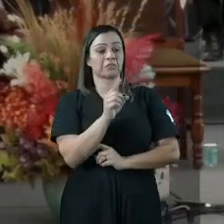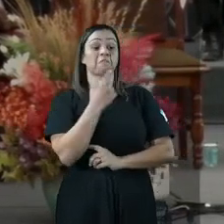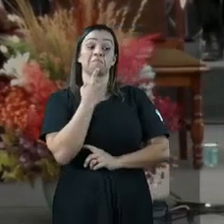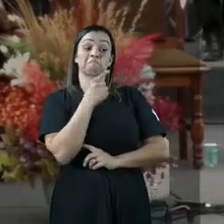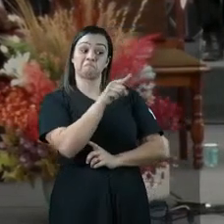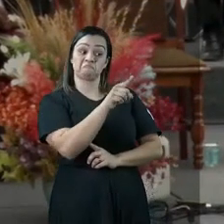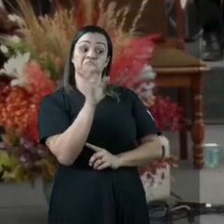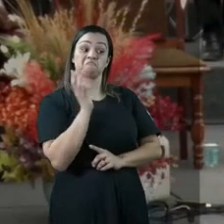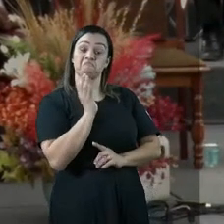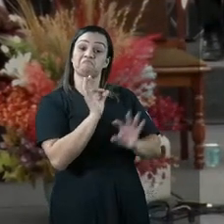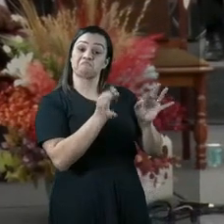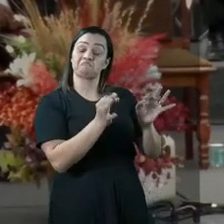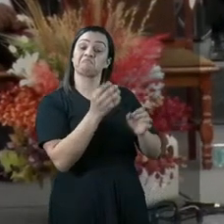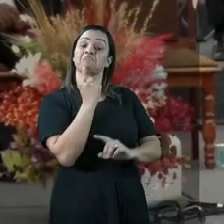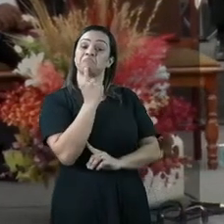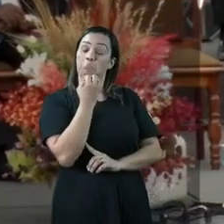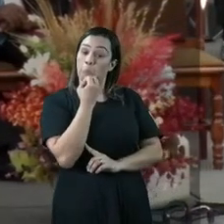está?